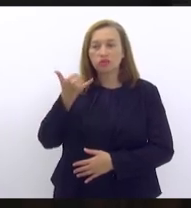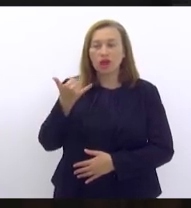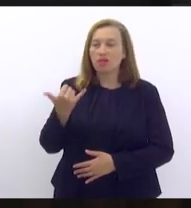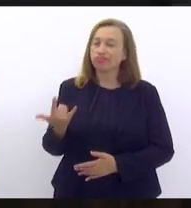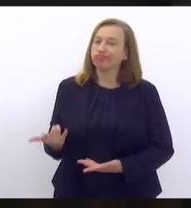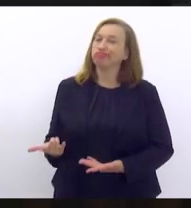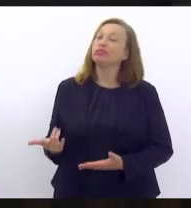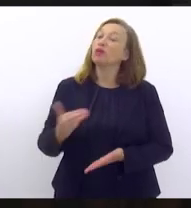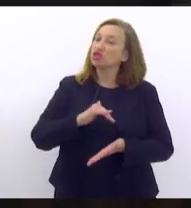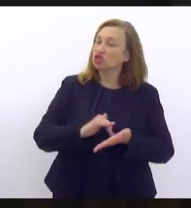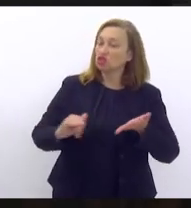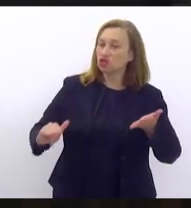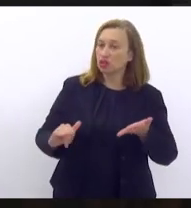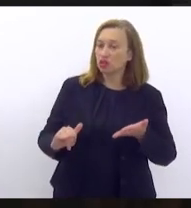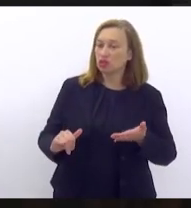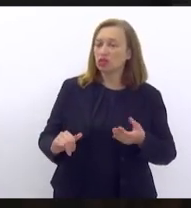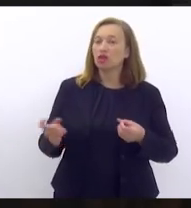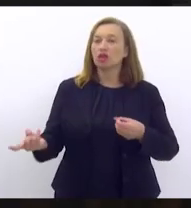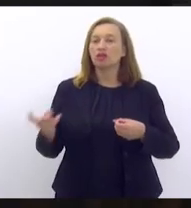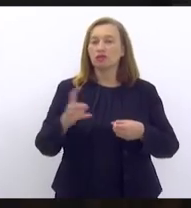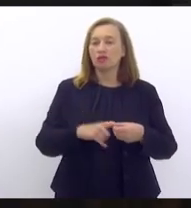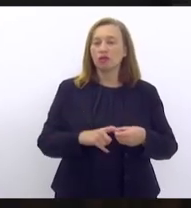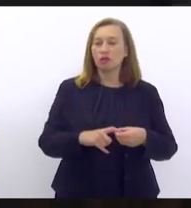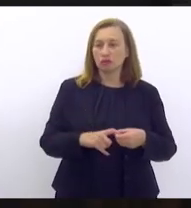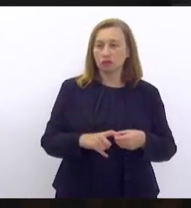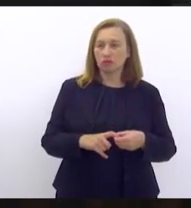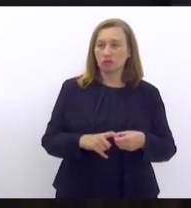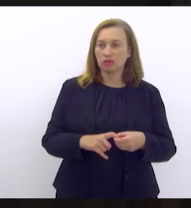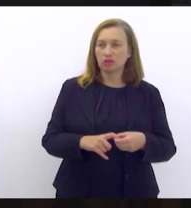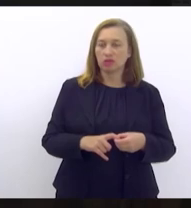a gente está retirando de pauta e retorna assim que a gente